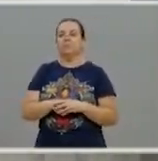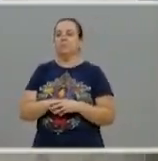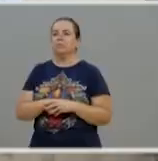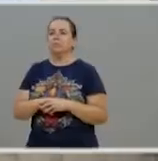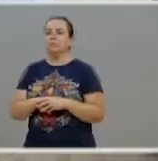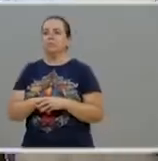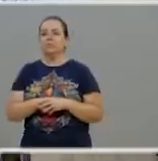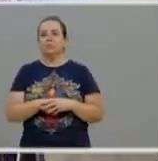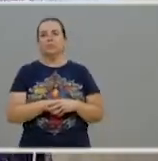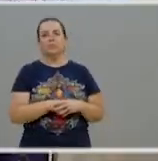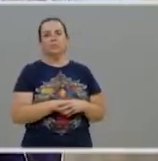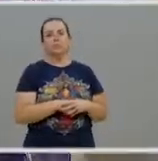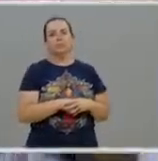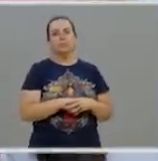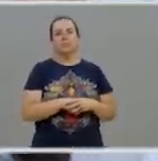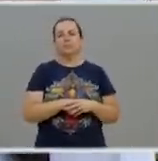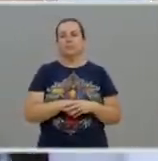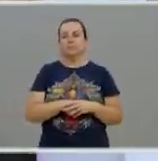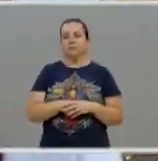de retro,